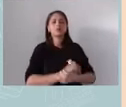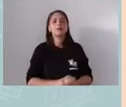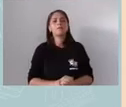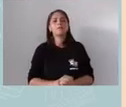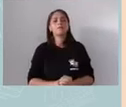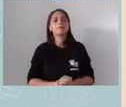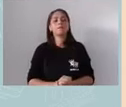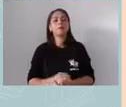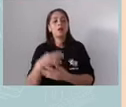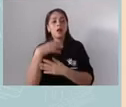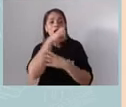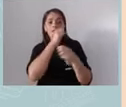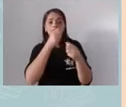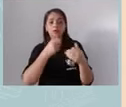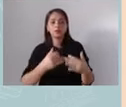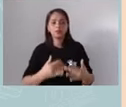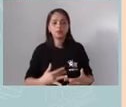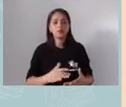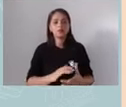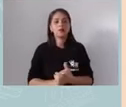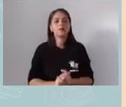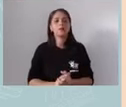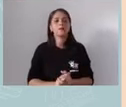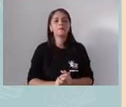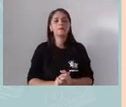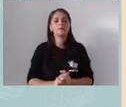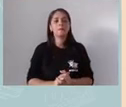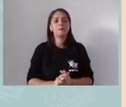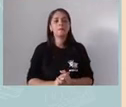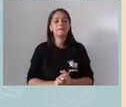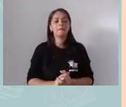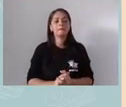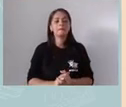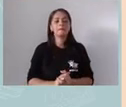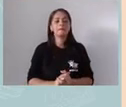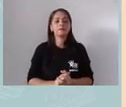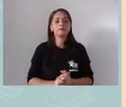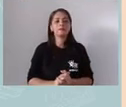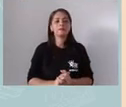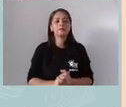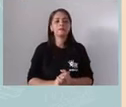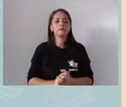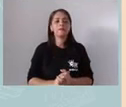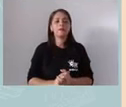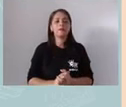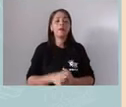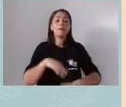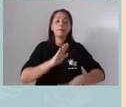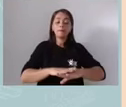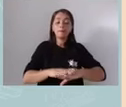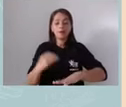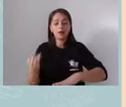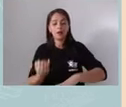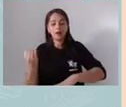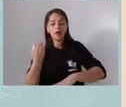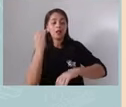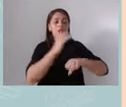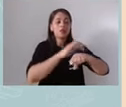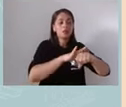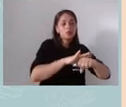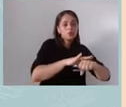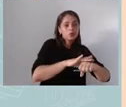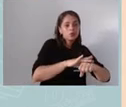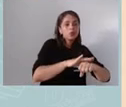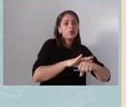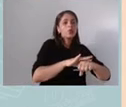vamos falar rapidinho, né? Eu vou citar aqui, rapidamente, sobre as principais doenças, né? Tanto doenças virais,